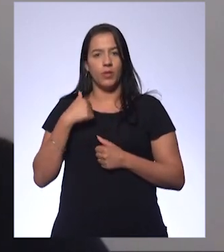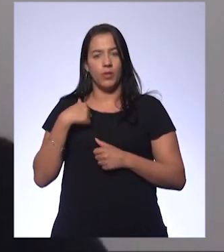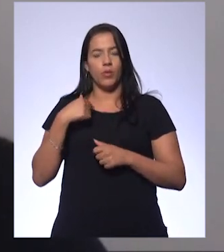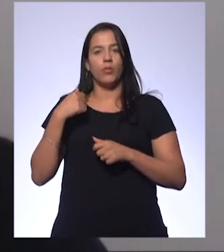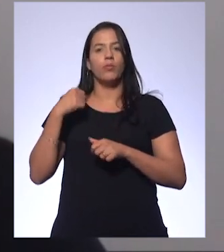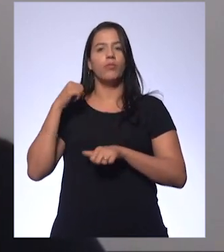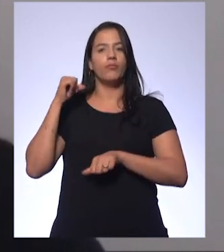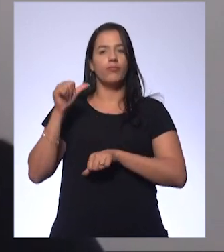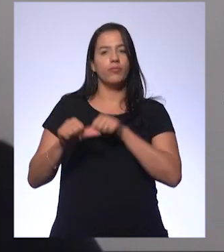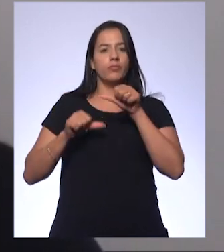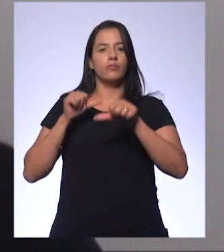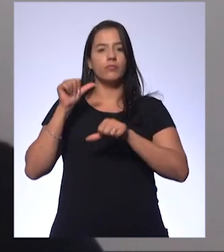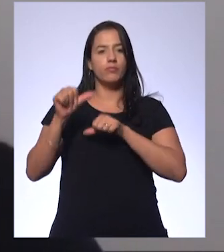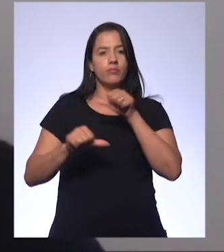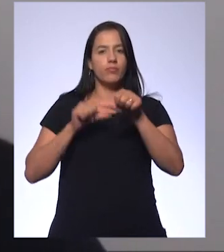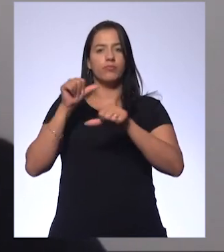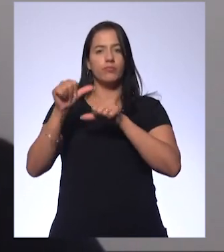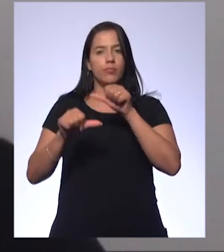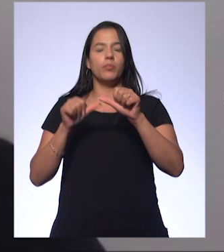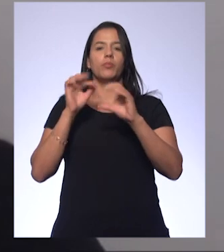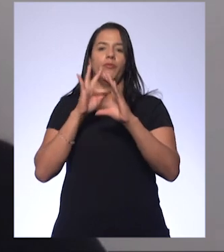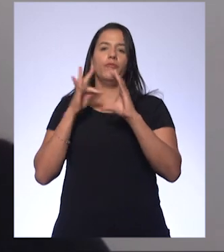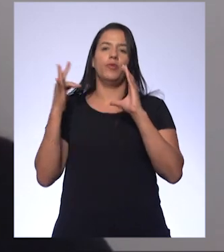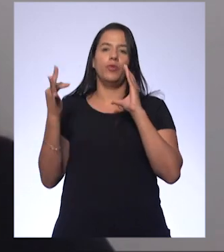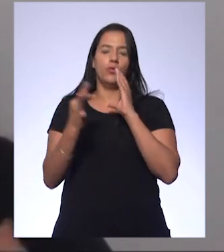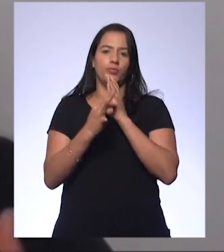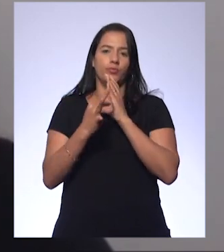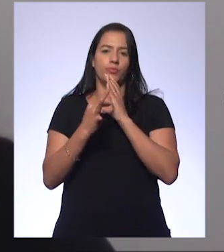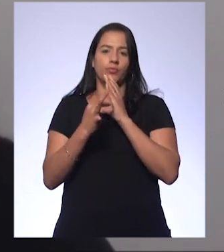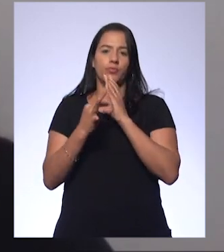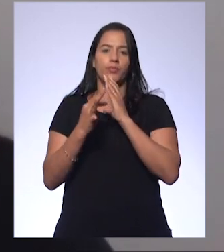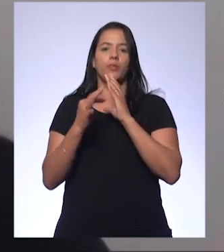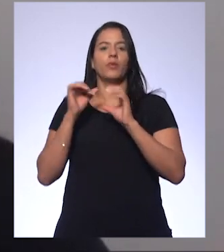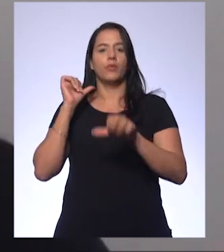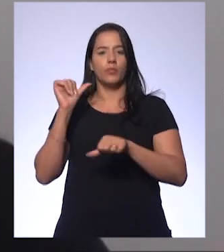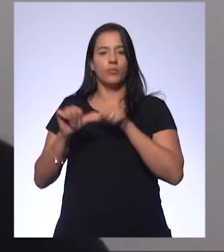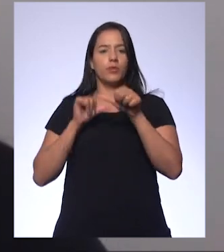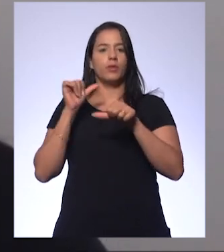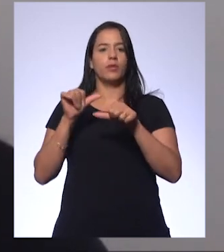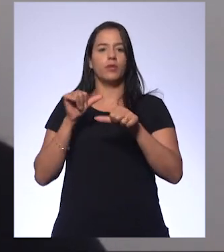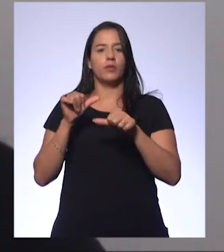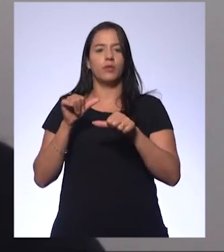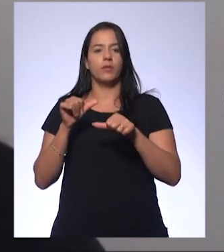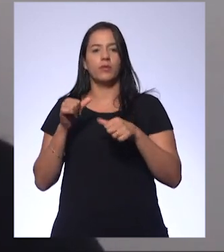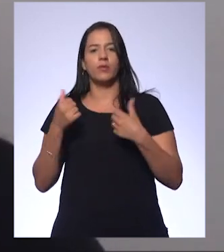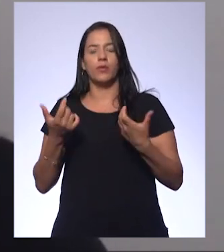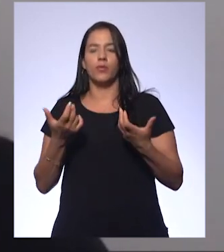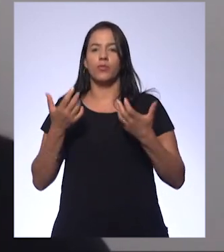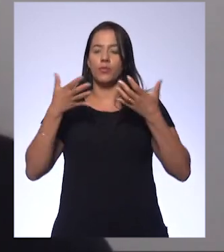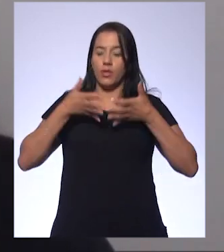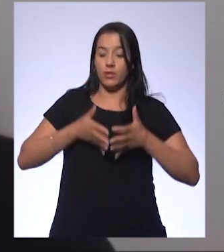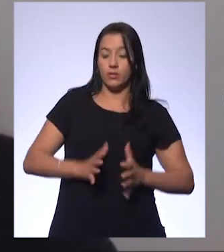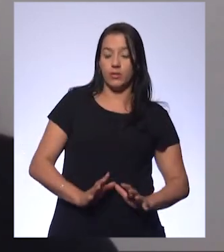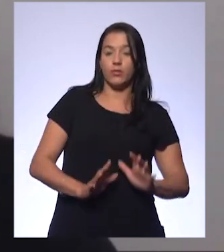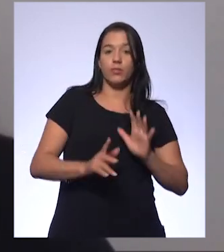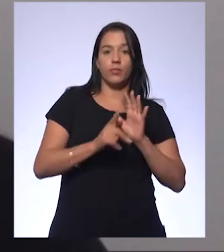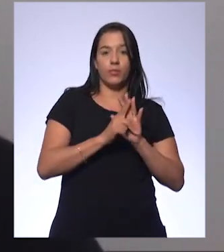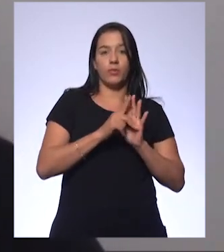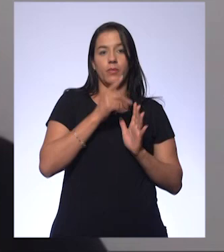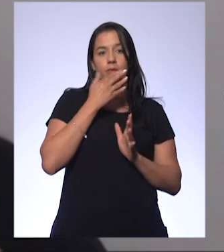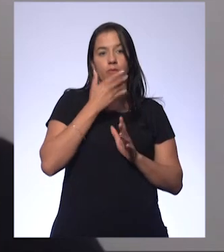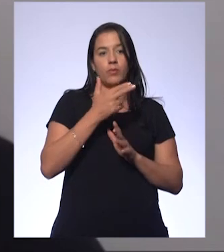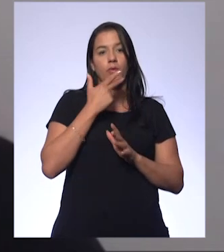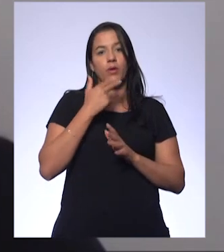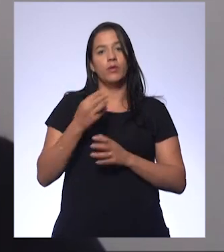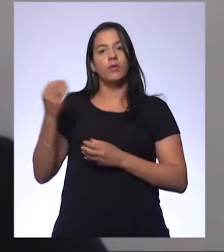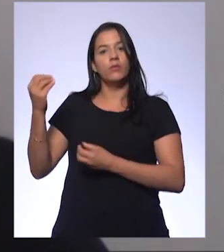alterando esse meu fenótipo. Né? Então, eu alterei, eu nasci com o cabelo de determinada cor e ao longo do tempo, a